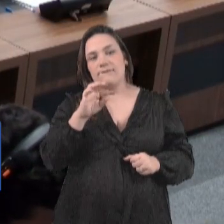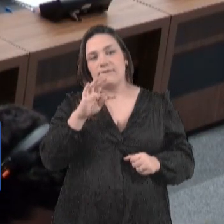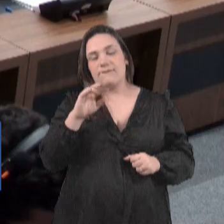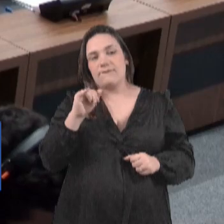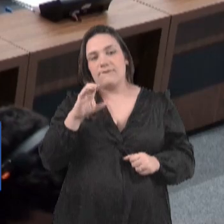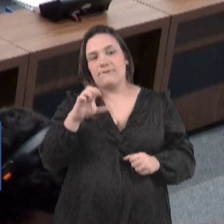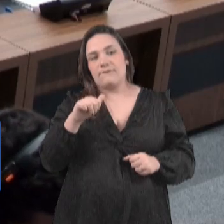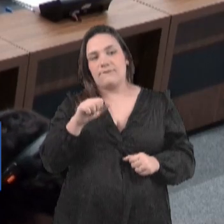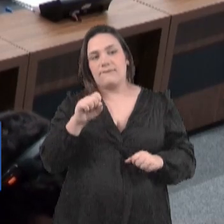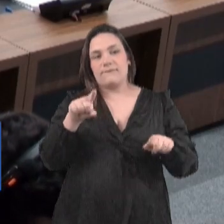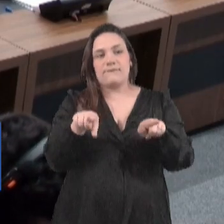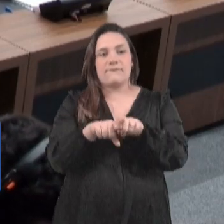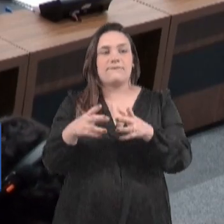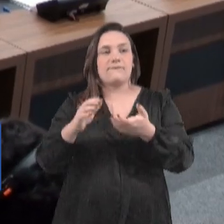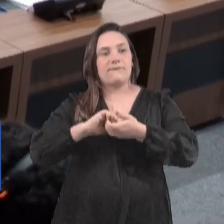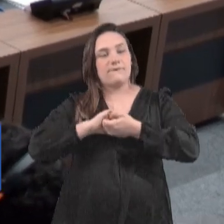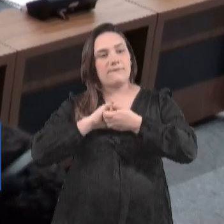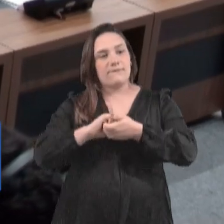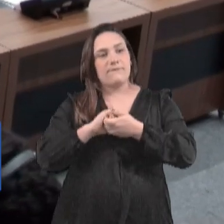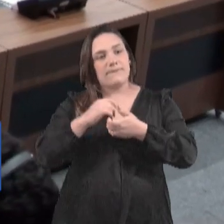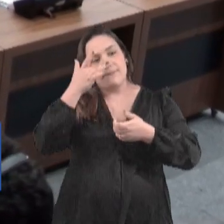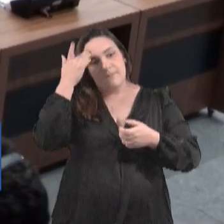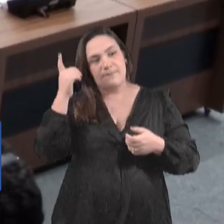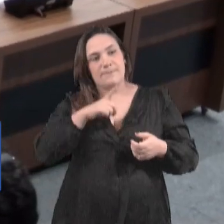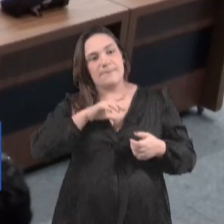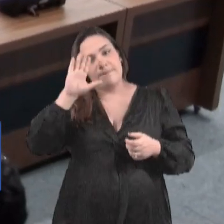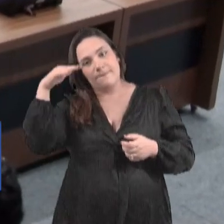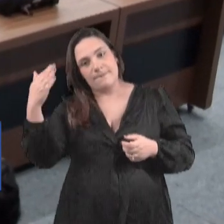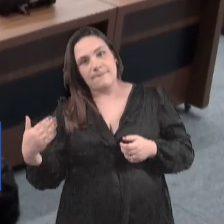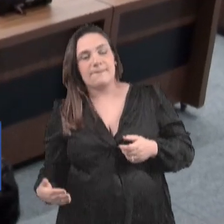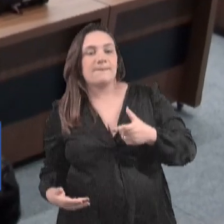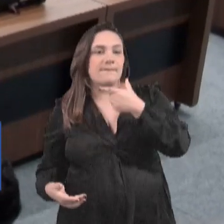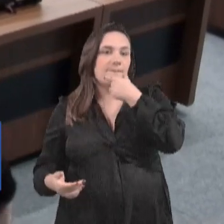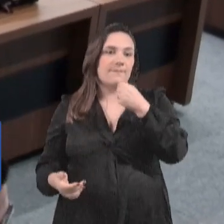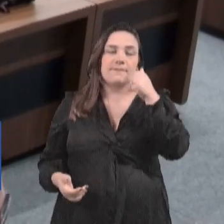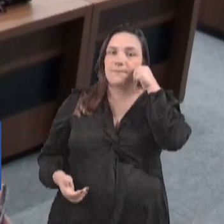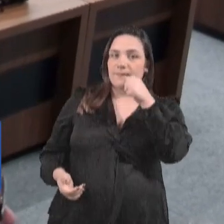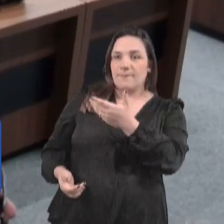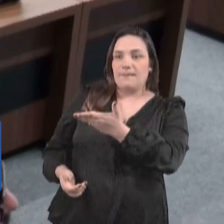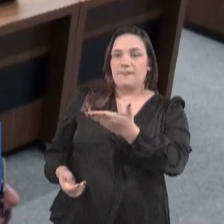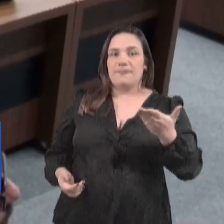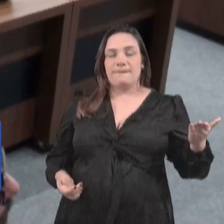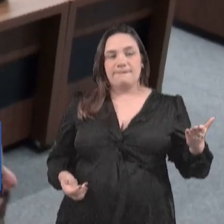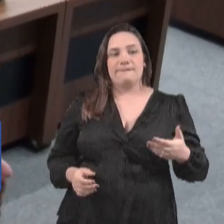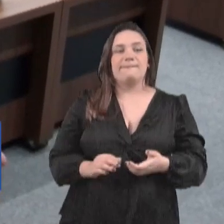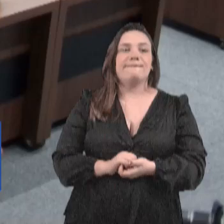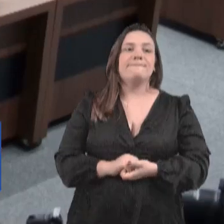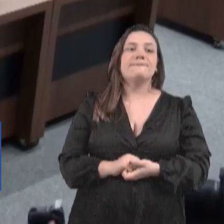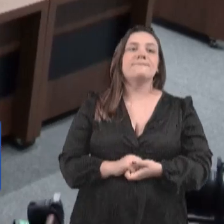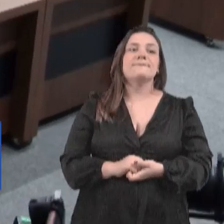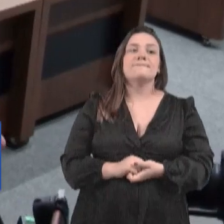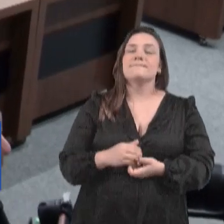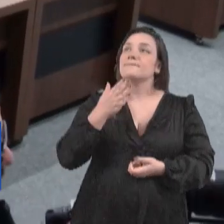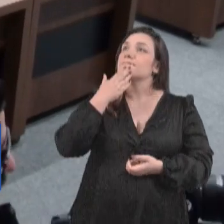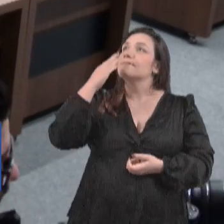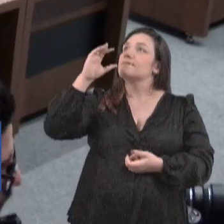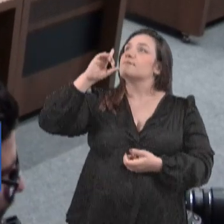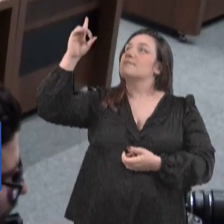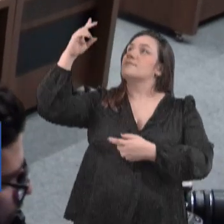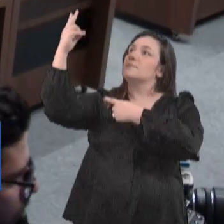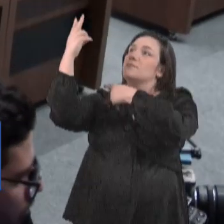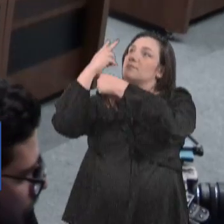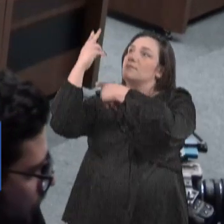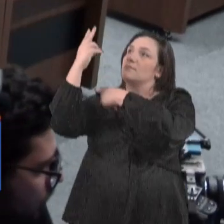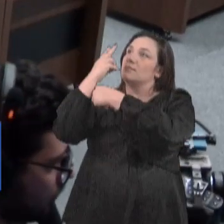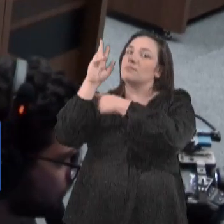cumprimento aos homenageados, seus familiares, senhoras e senhores. Invocando a proteção